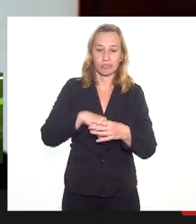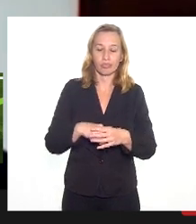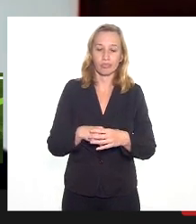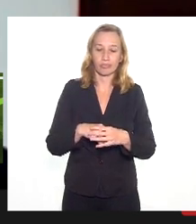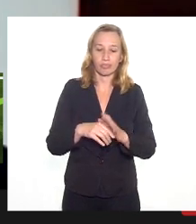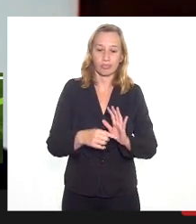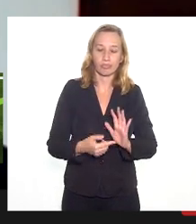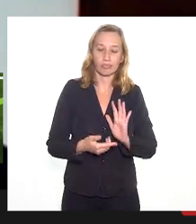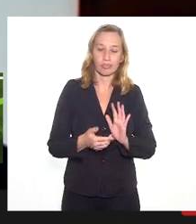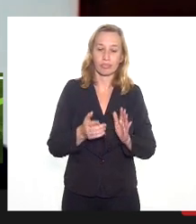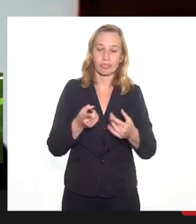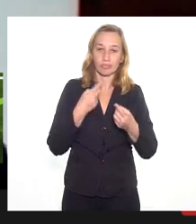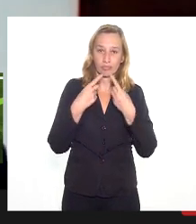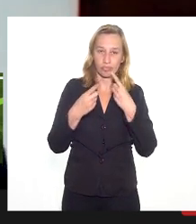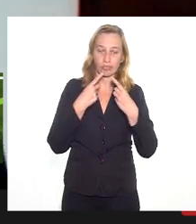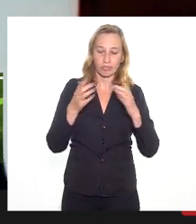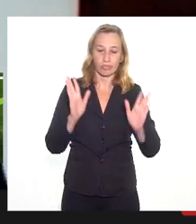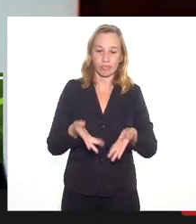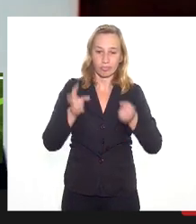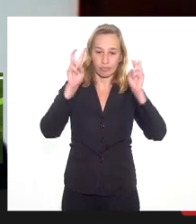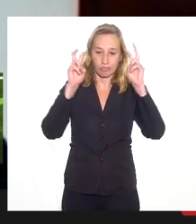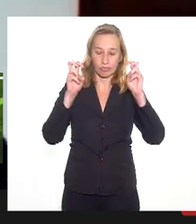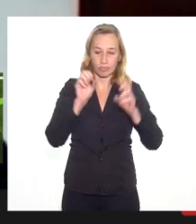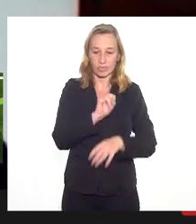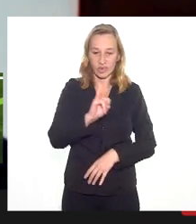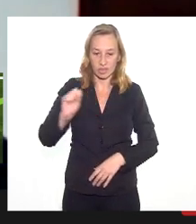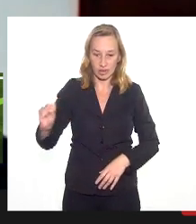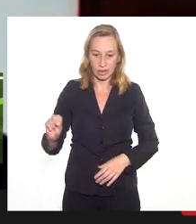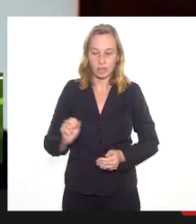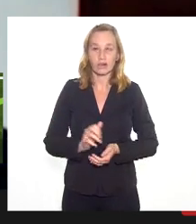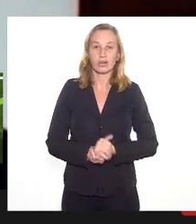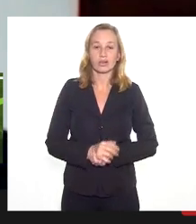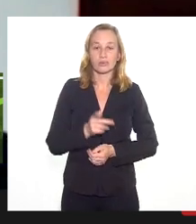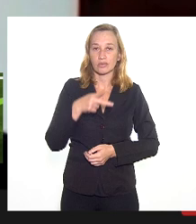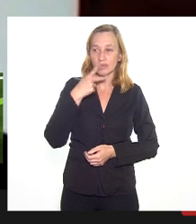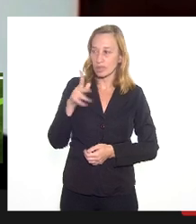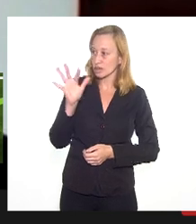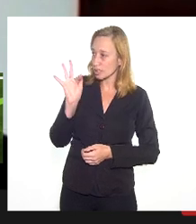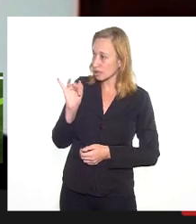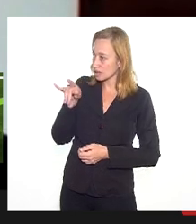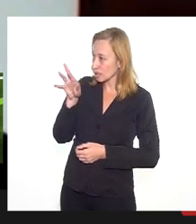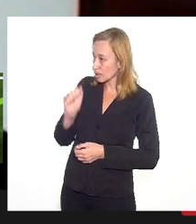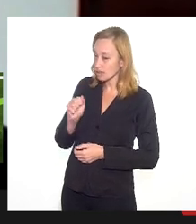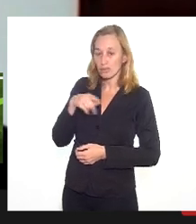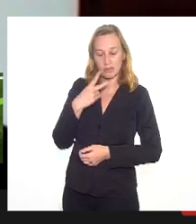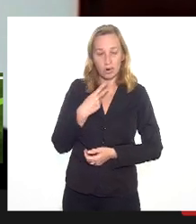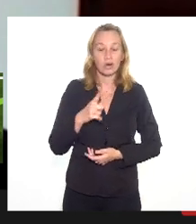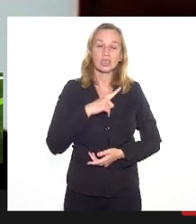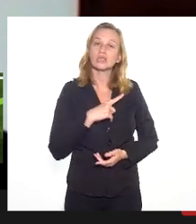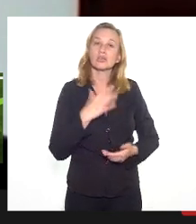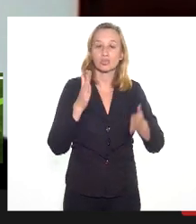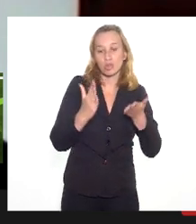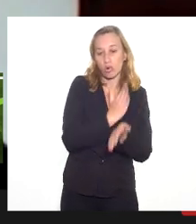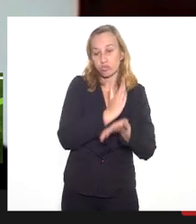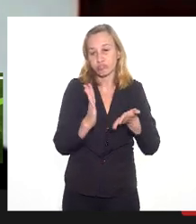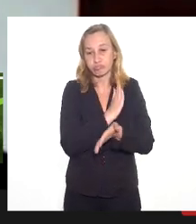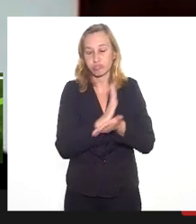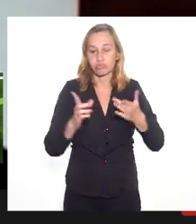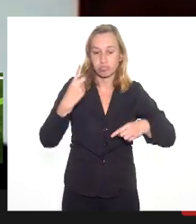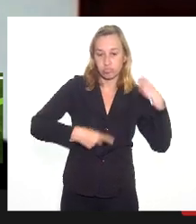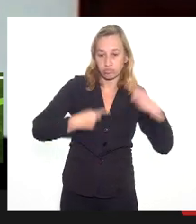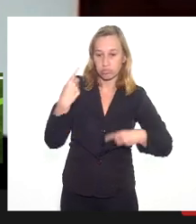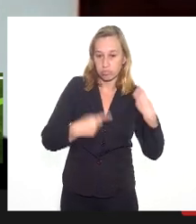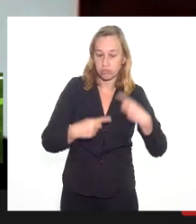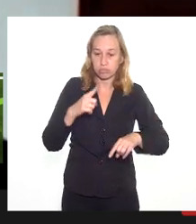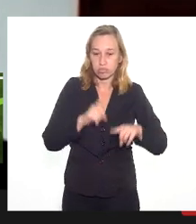está sendo discutido hoje. Hoje, a CEAS, bem como disse a Fernanda, a gente tem algumas políticas públicas de gestão de